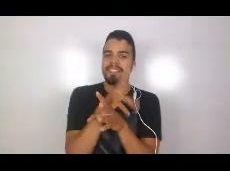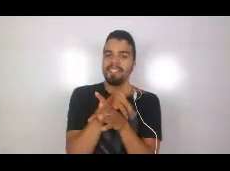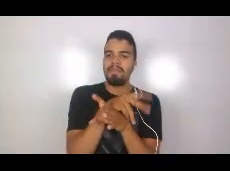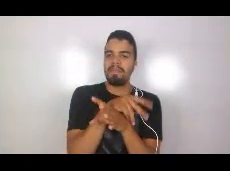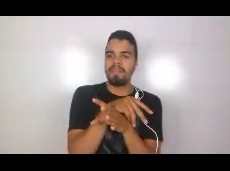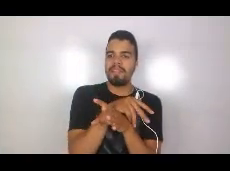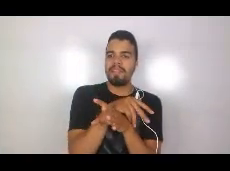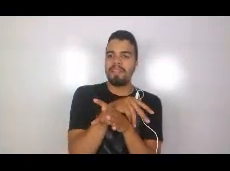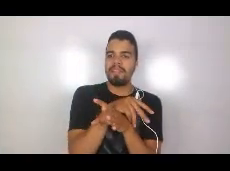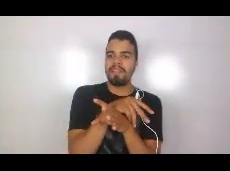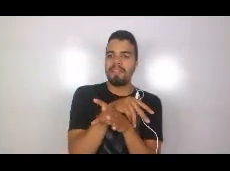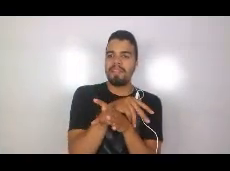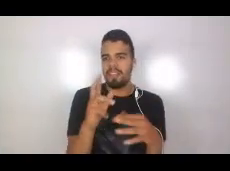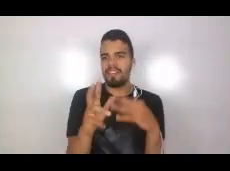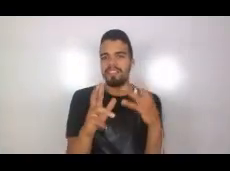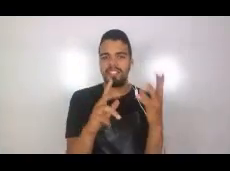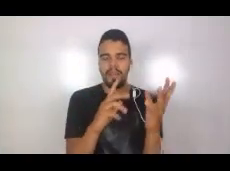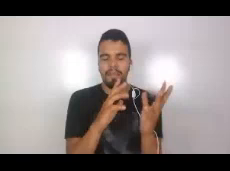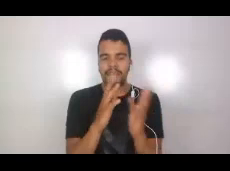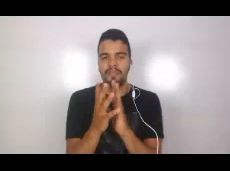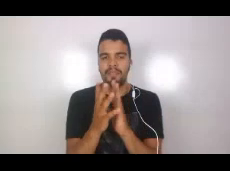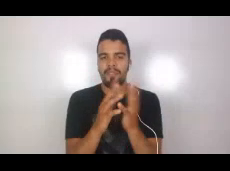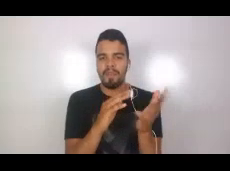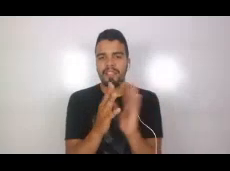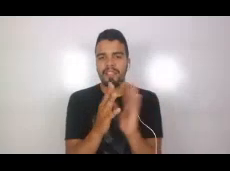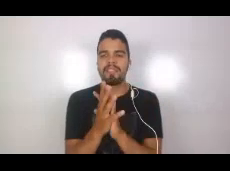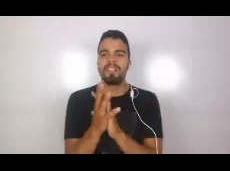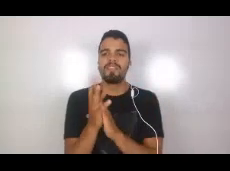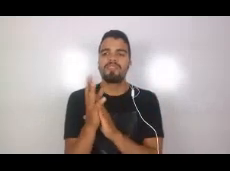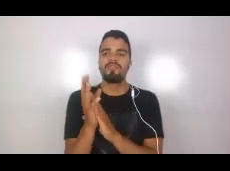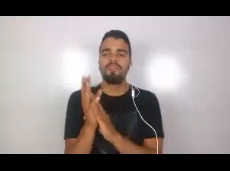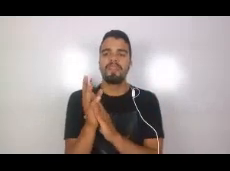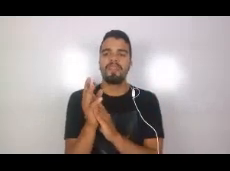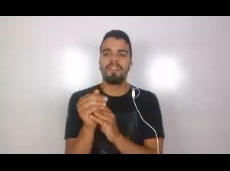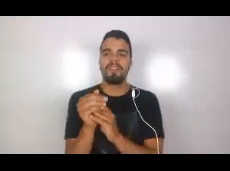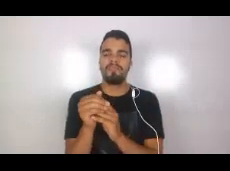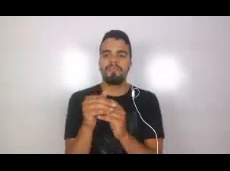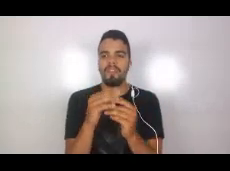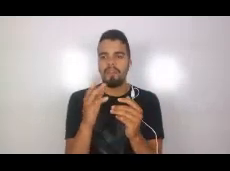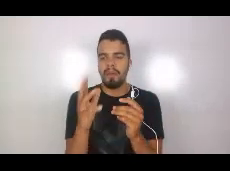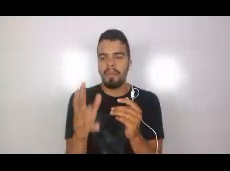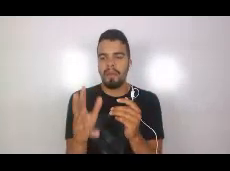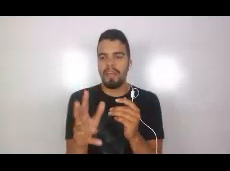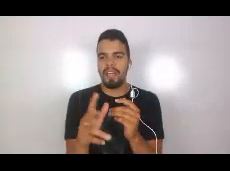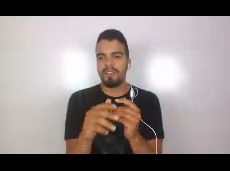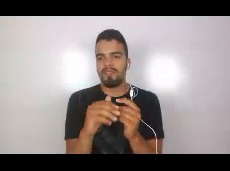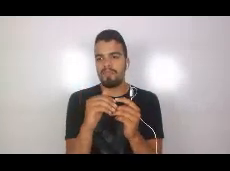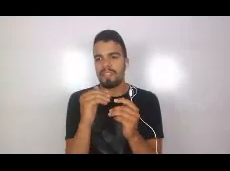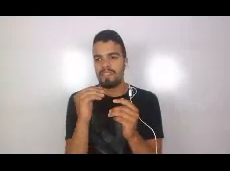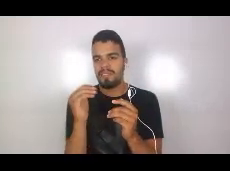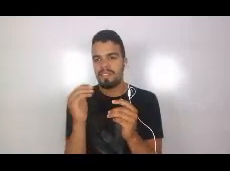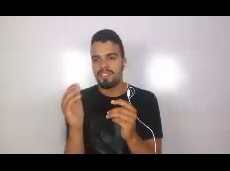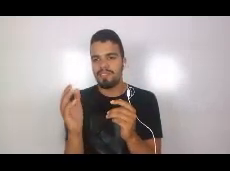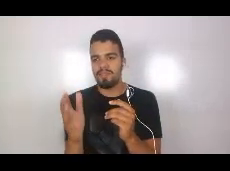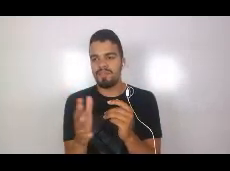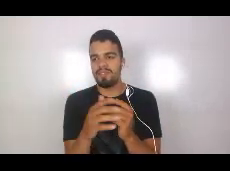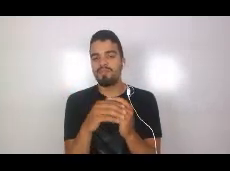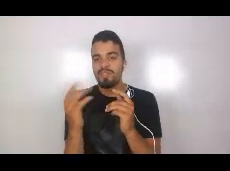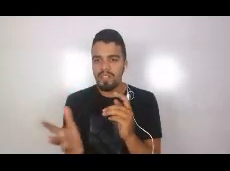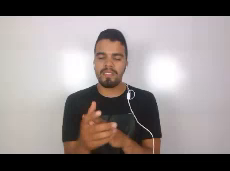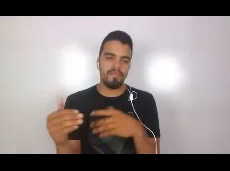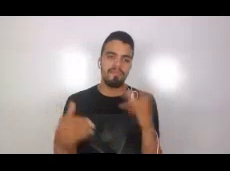nas disciplinas anteriores vocês já, né, já aprenderam um pouco mais sobre o alfabeto, sobre as saudações,